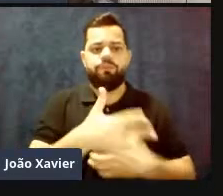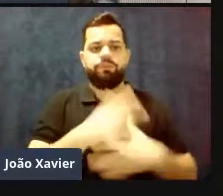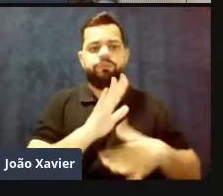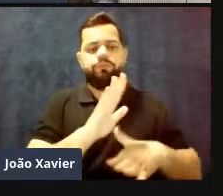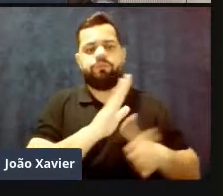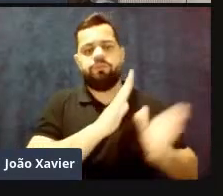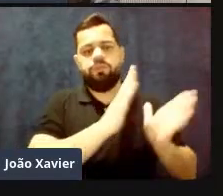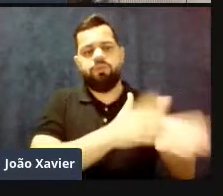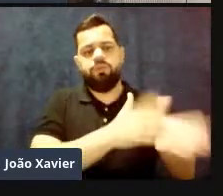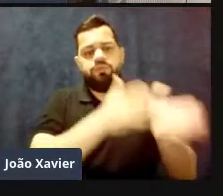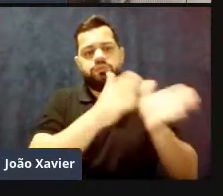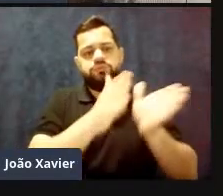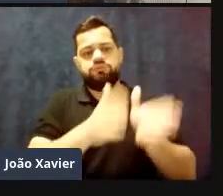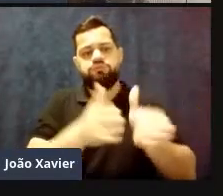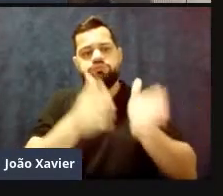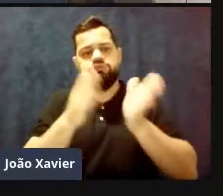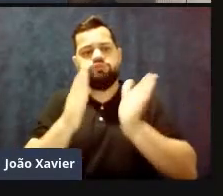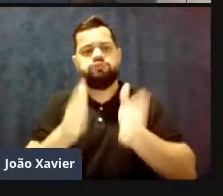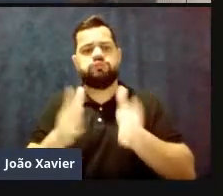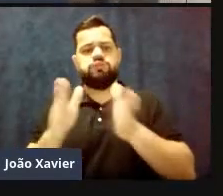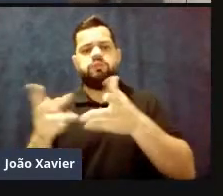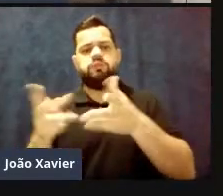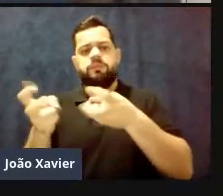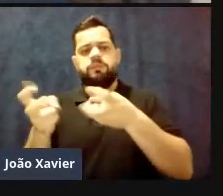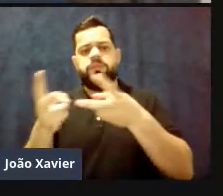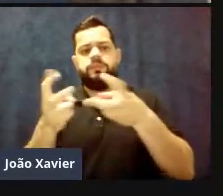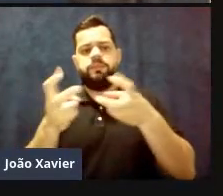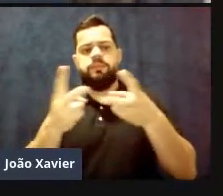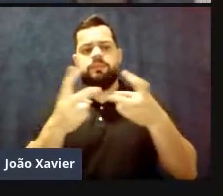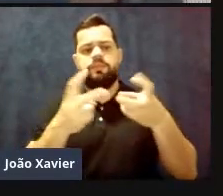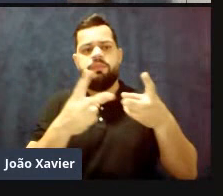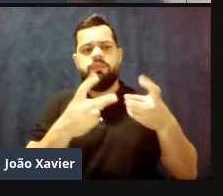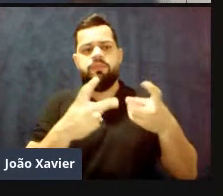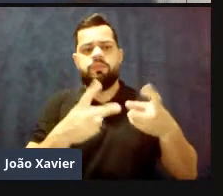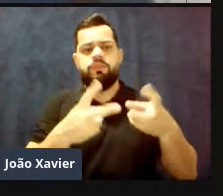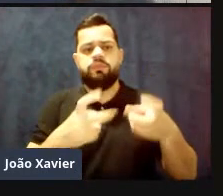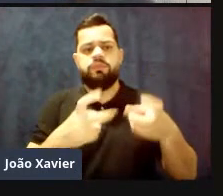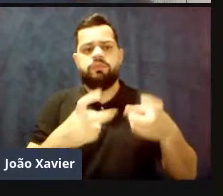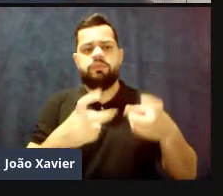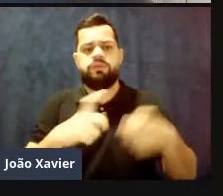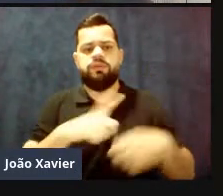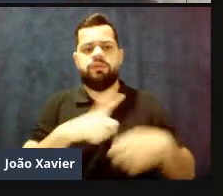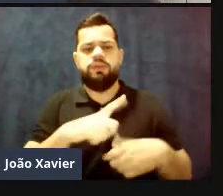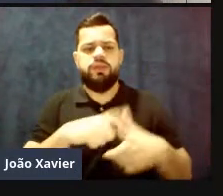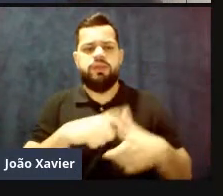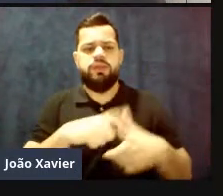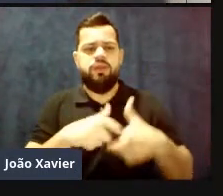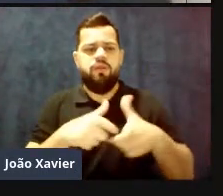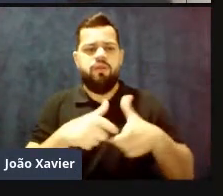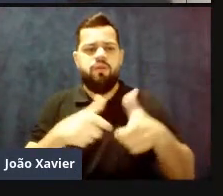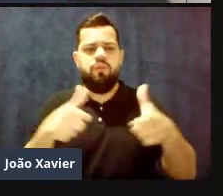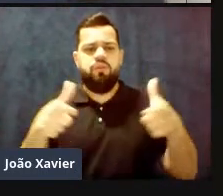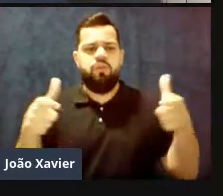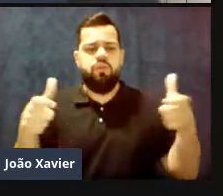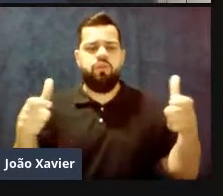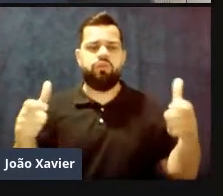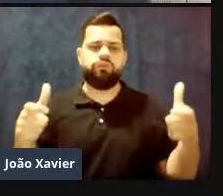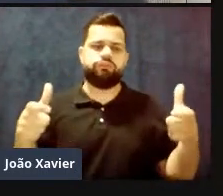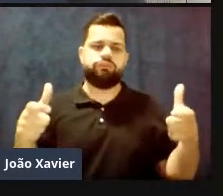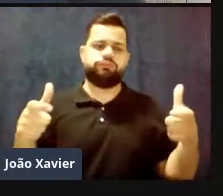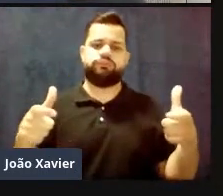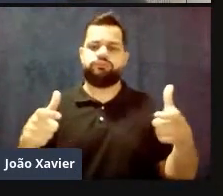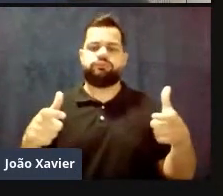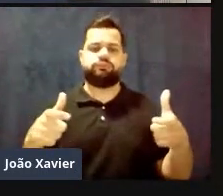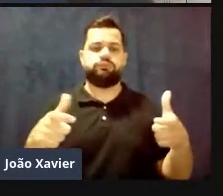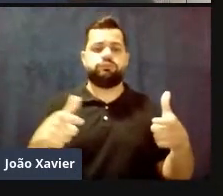a gente começou a observar que nós tínhamos uma gama de pacientes. Então, foi o que eu falei com vocês. Essa questão de Covid por Covid, ela começou a